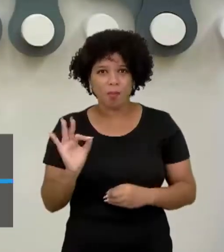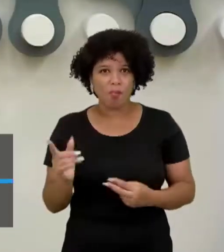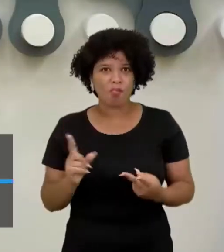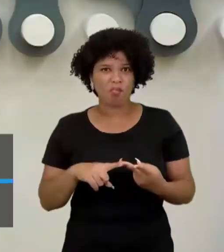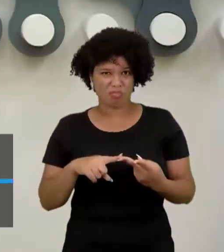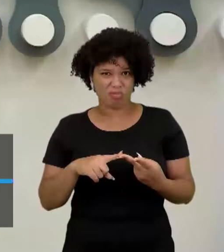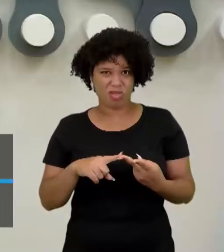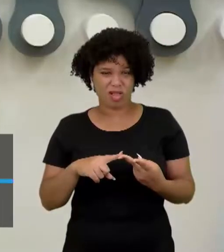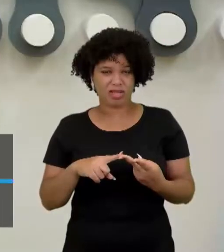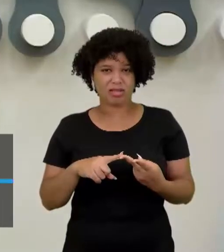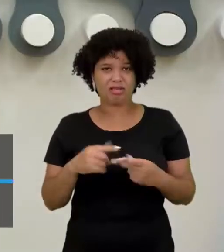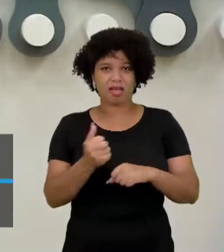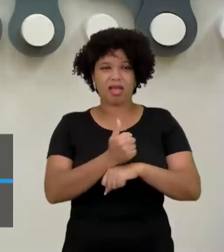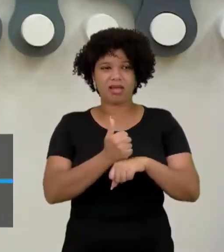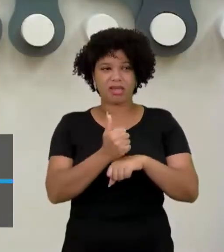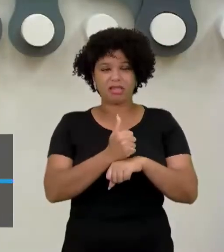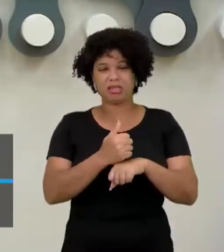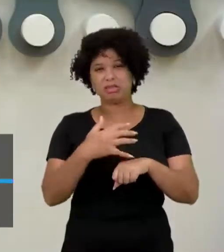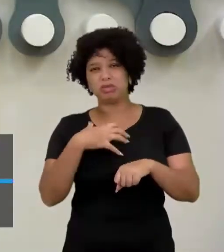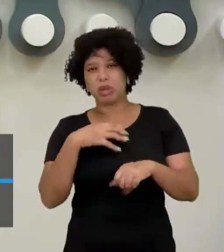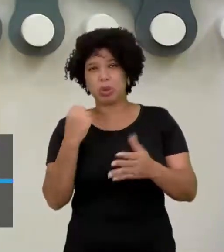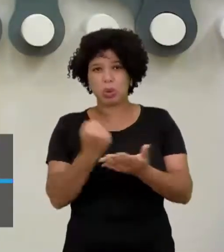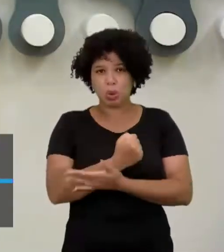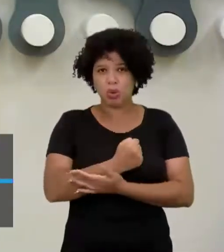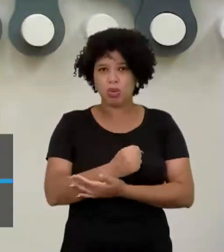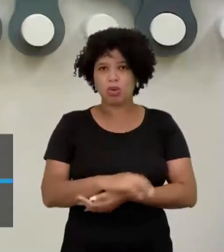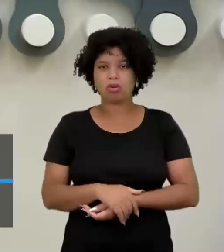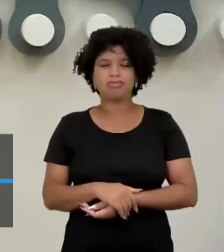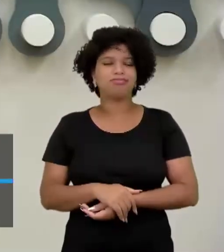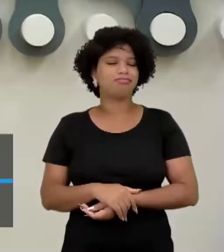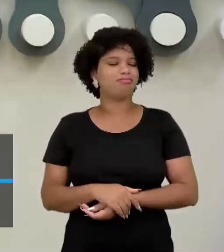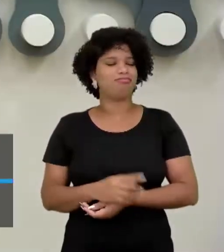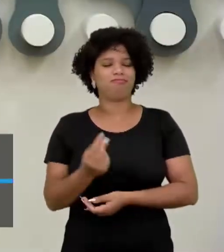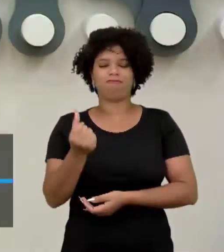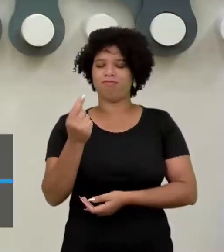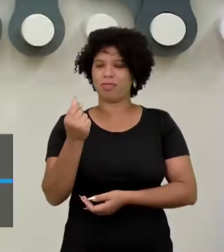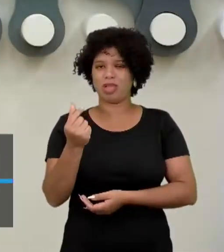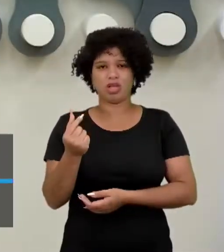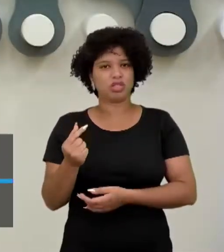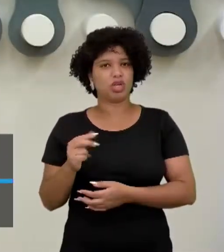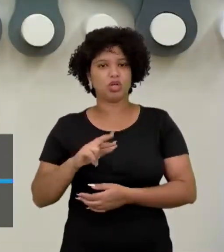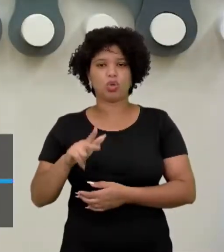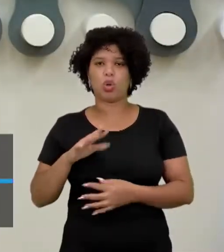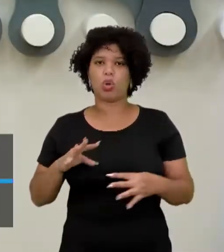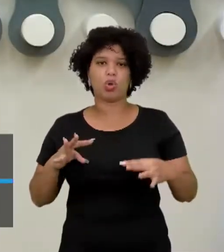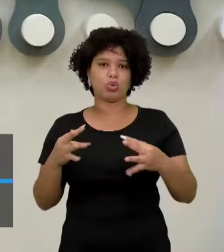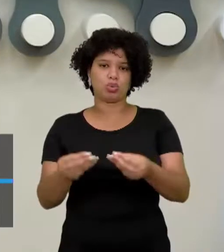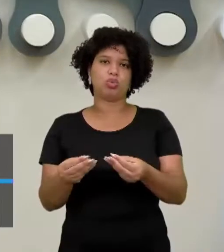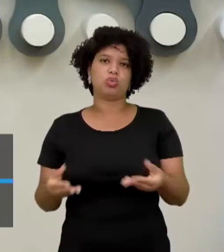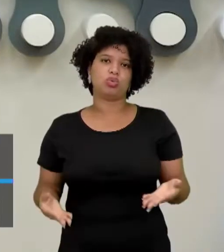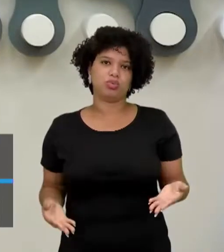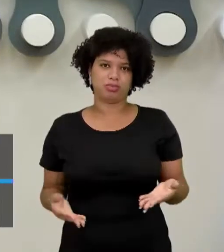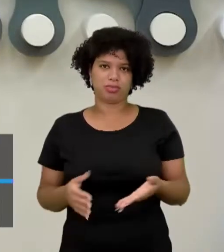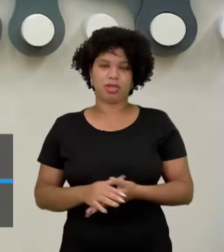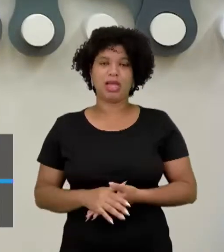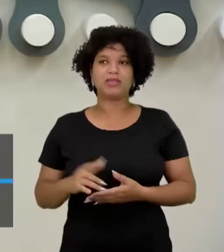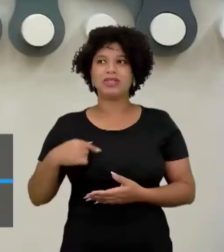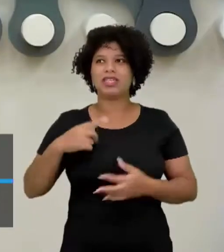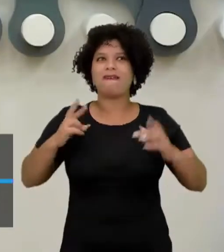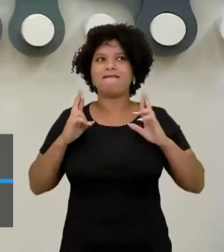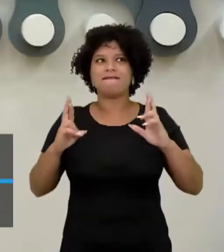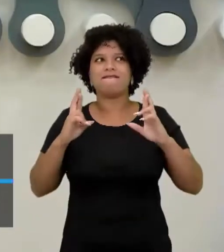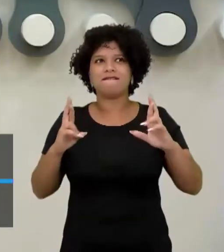minha carreira, eu vou estar, assim, estourado, né? Então, se a gente coloca talvez